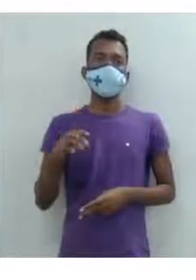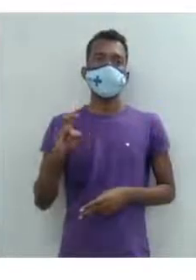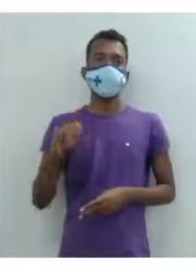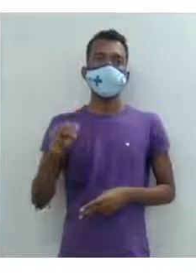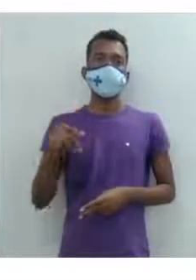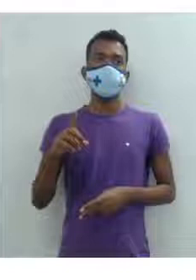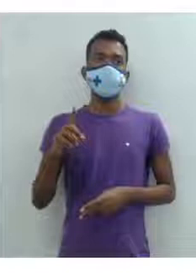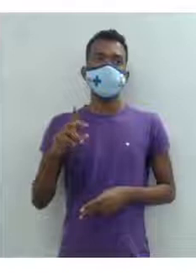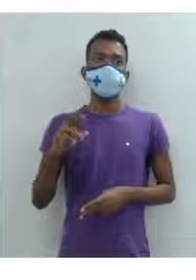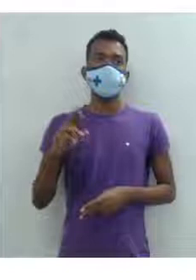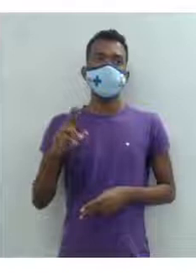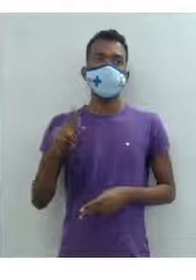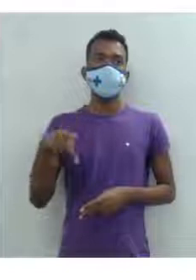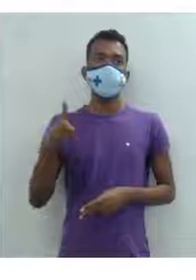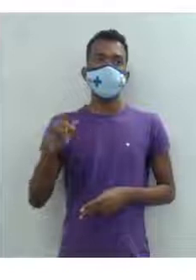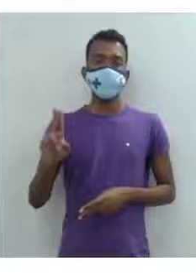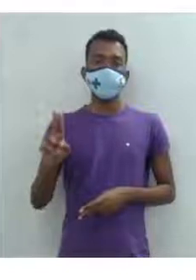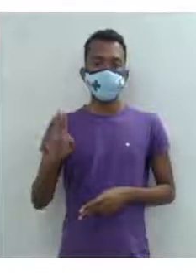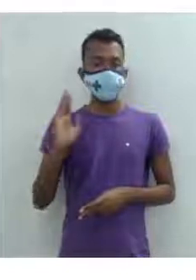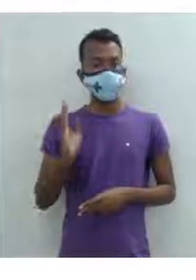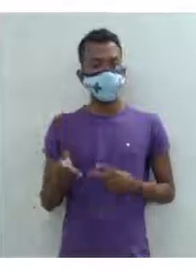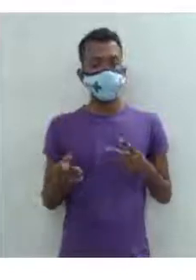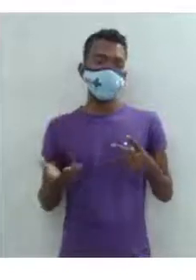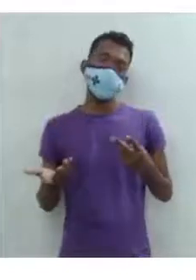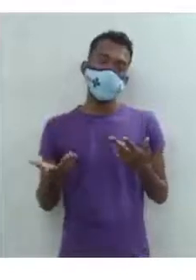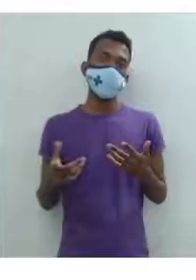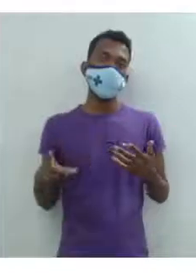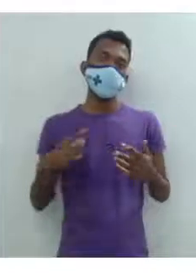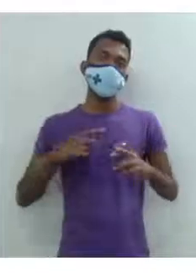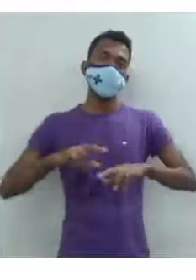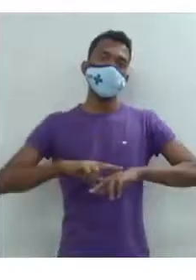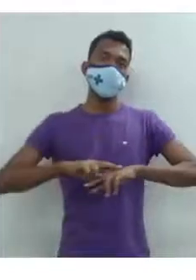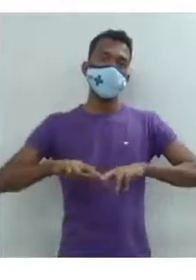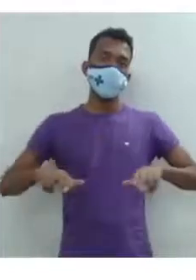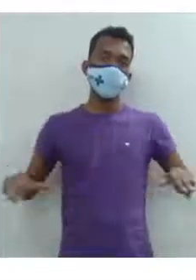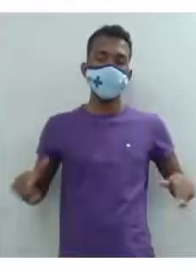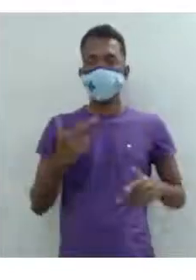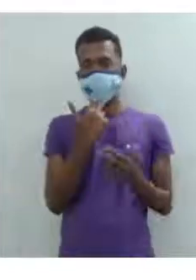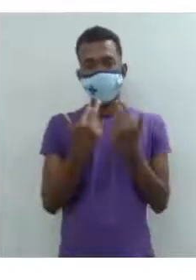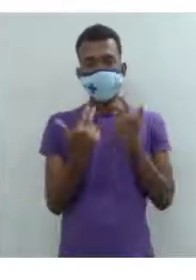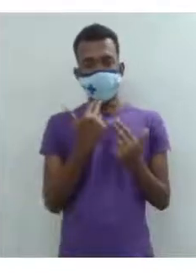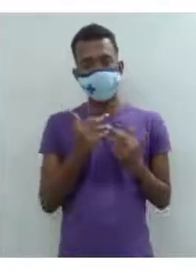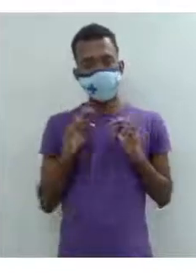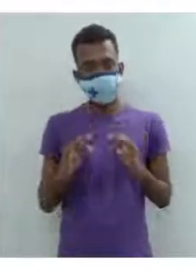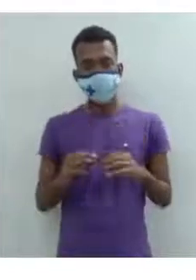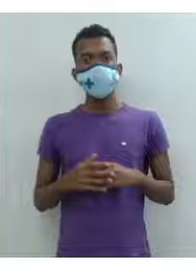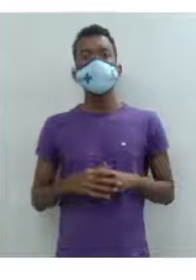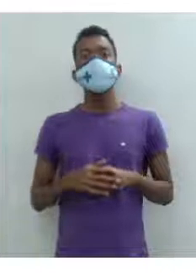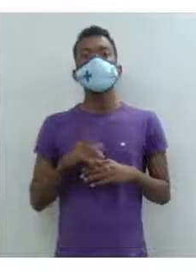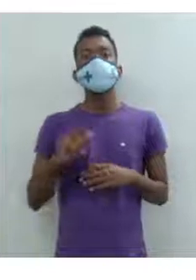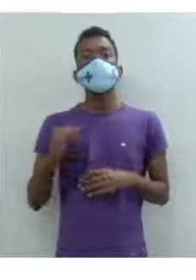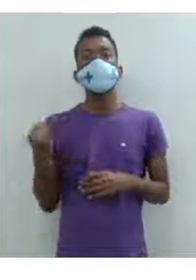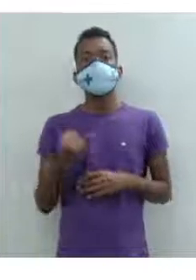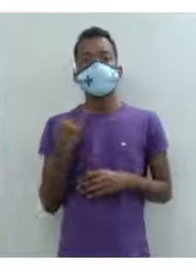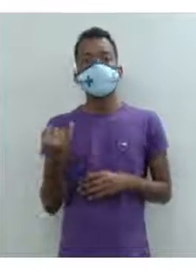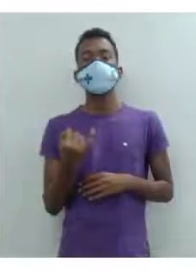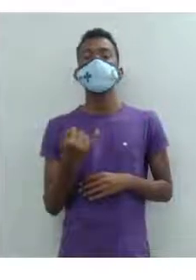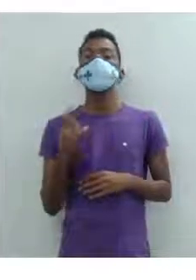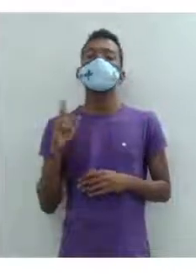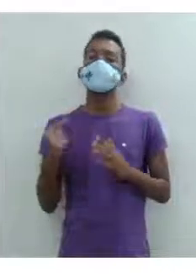veja só. Então, na realidade, você tem várias línguas, né? Então, é importante, quando se pergunta, né,